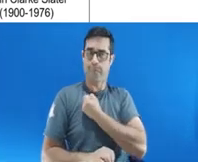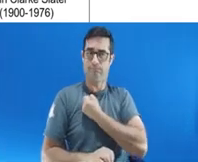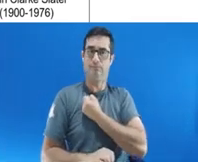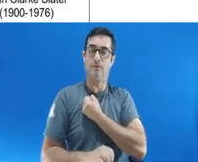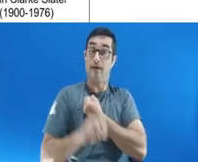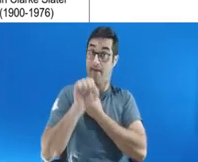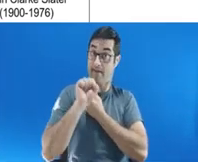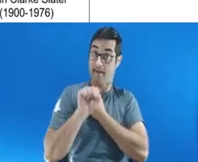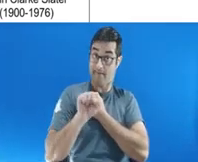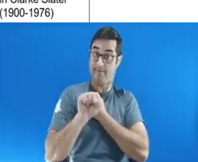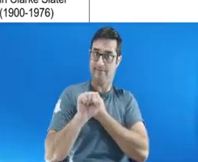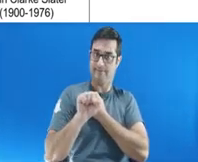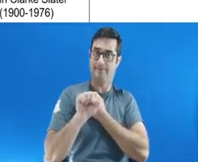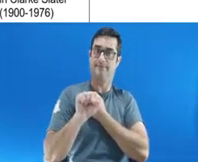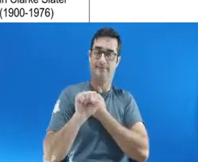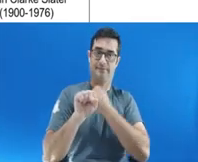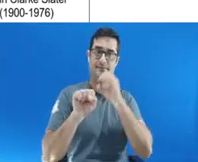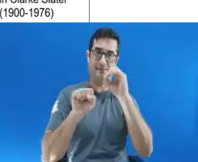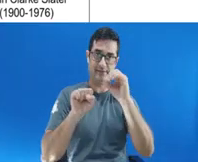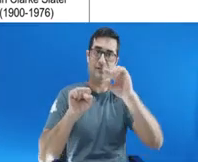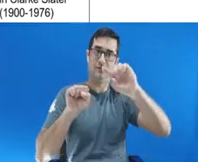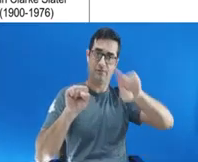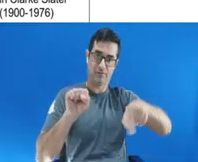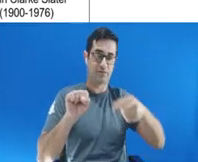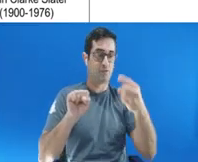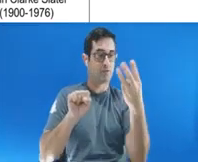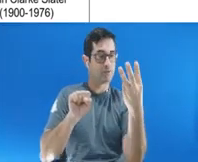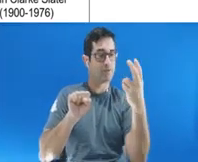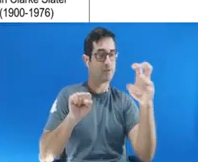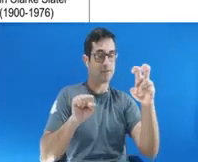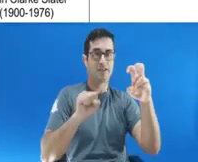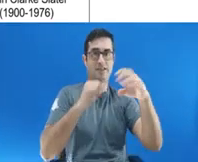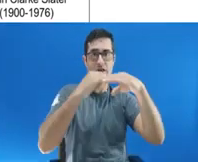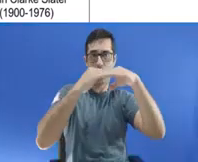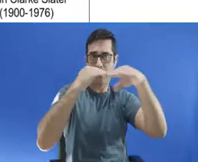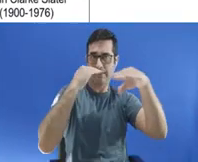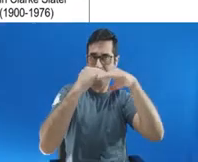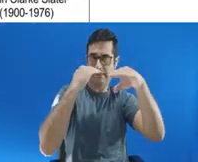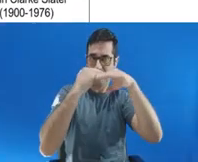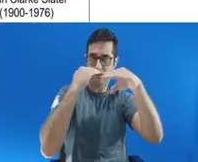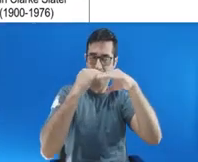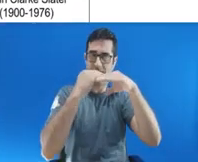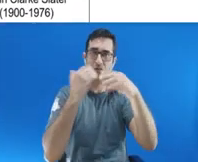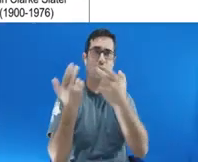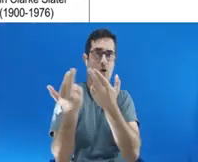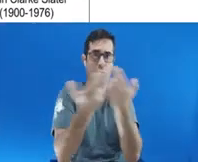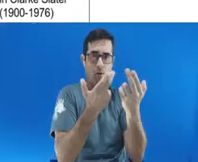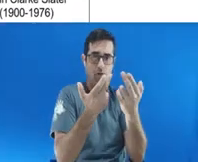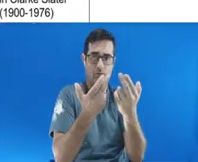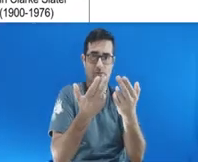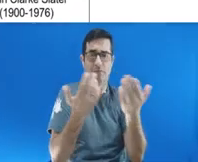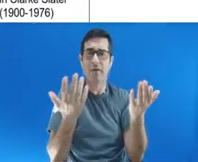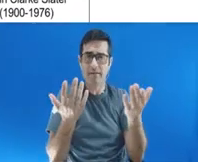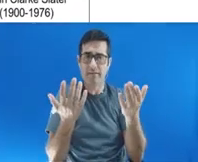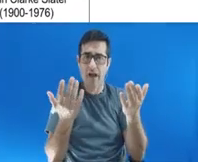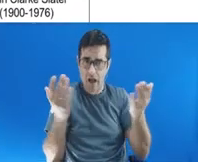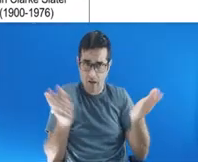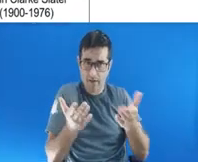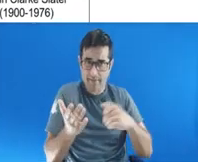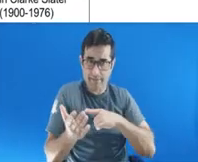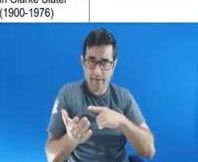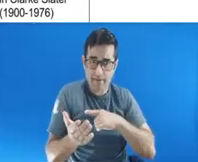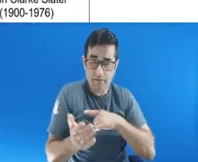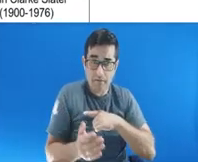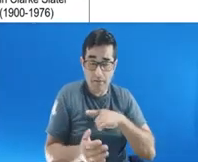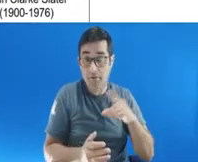elétron que está no mesmo nível. Neste caso, tem elétrons no mesmo nível? Não, porque o elétron, eu vou calcular a carga